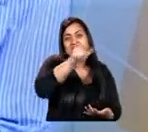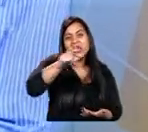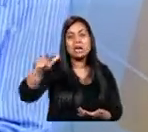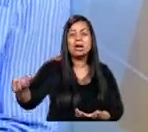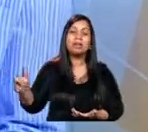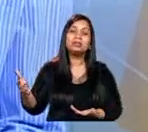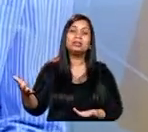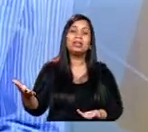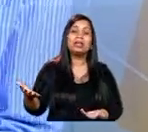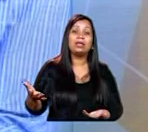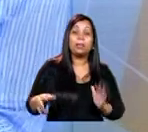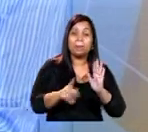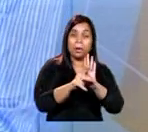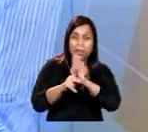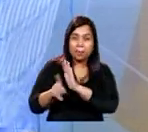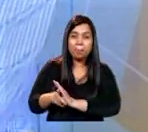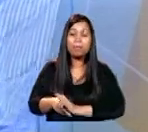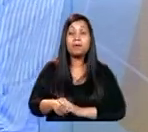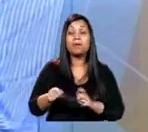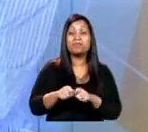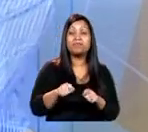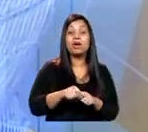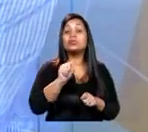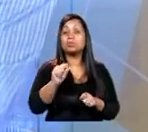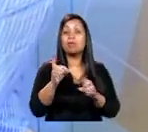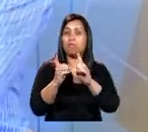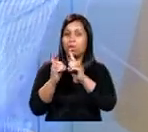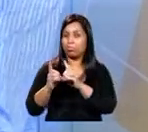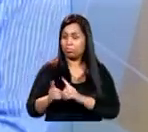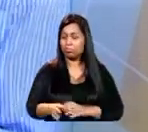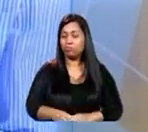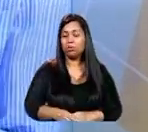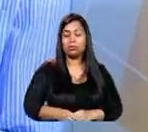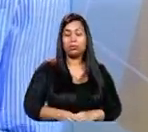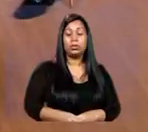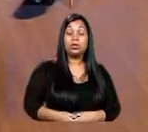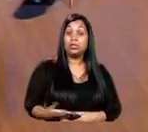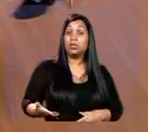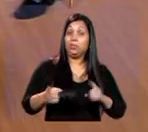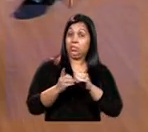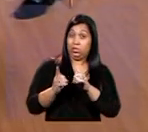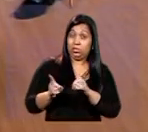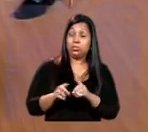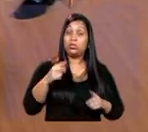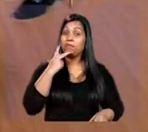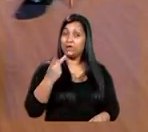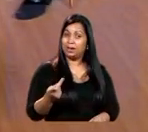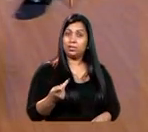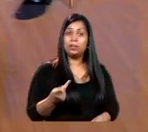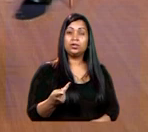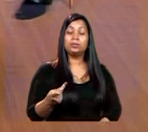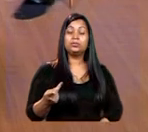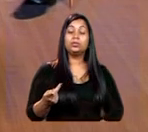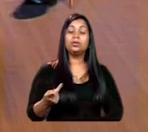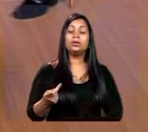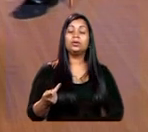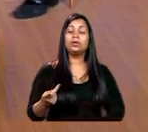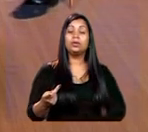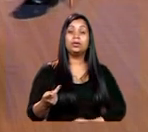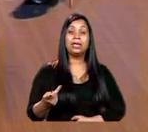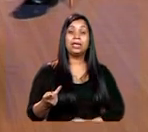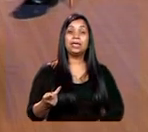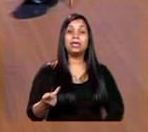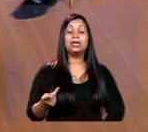Então, para cada quadro específico, a gente estabelece um tipo de atendimento. Tá. Esse atendimento, como a gente estava falando até